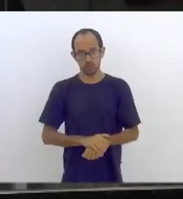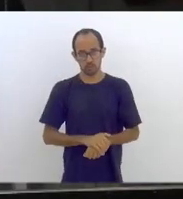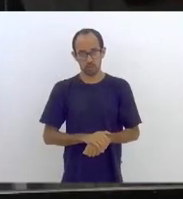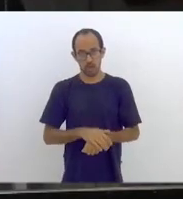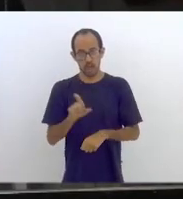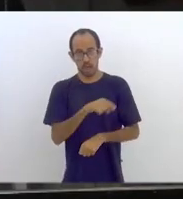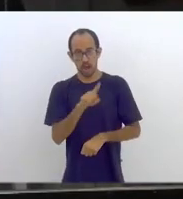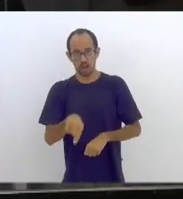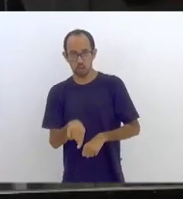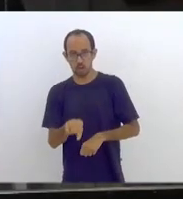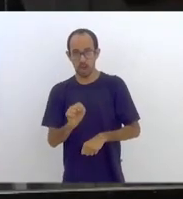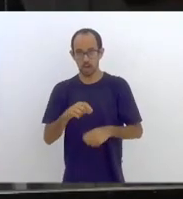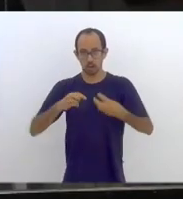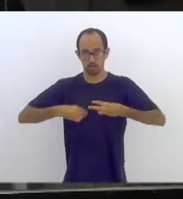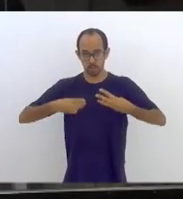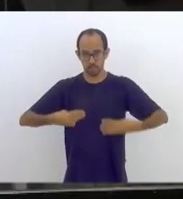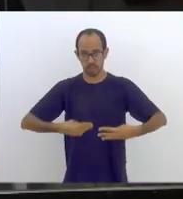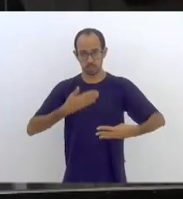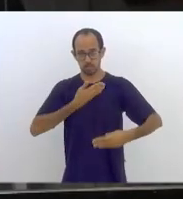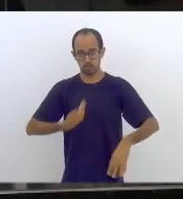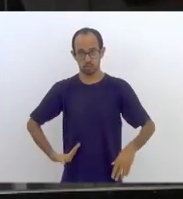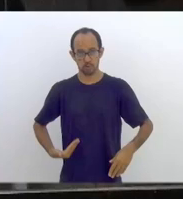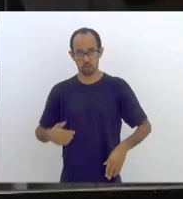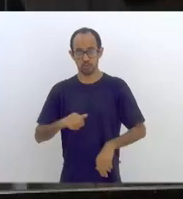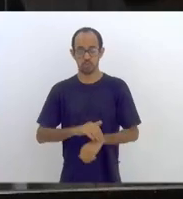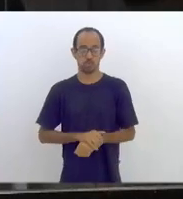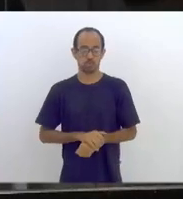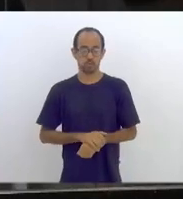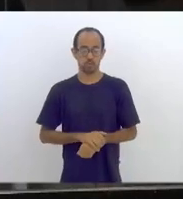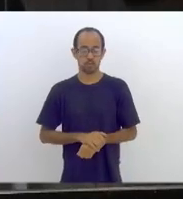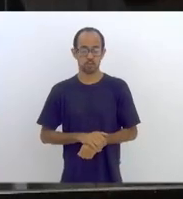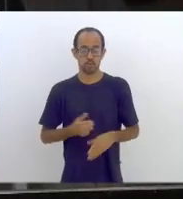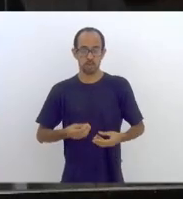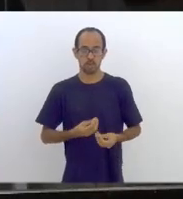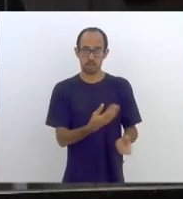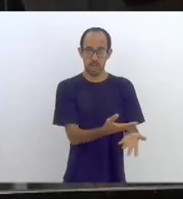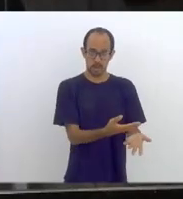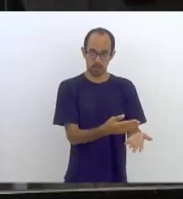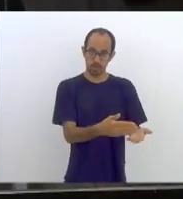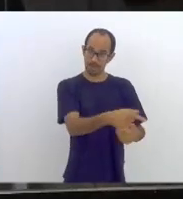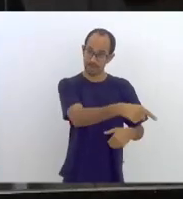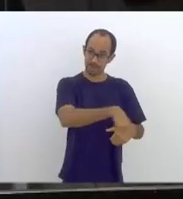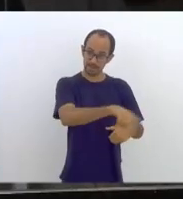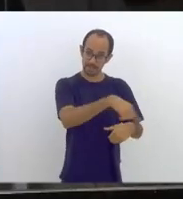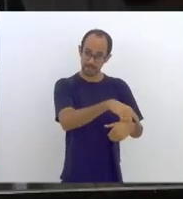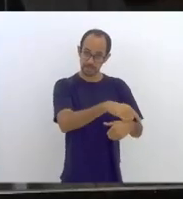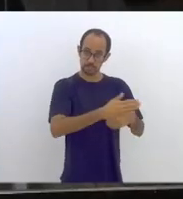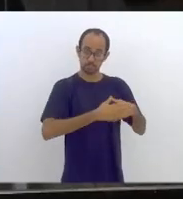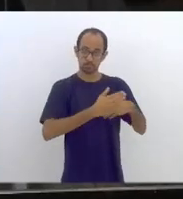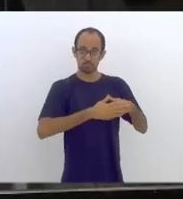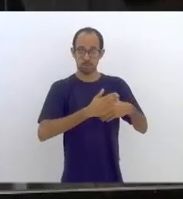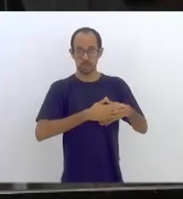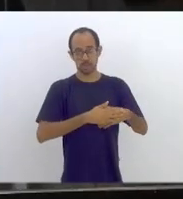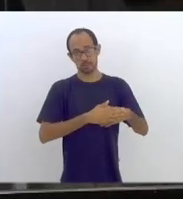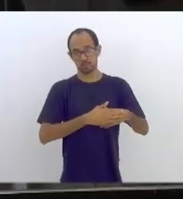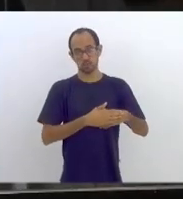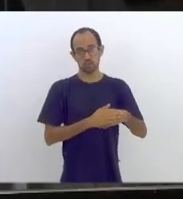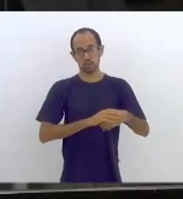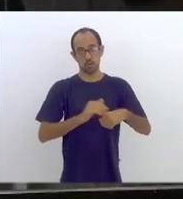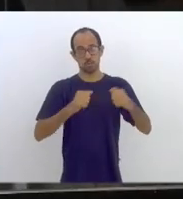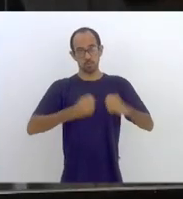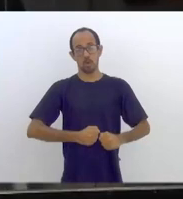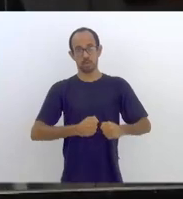anular o Ministério Público e concederam para si mesmos poderes extraordinários